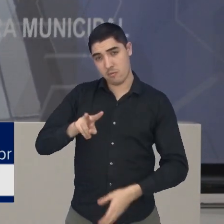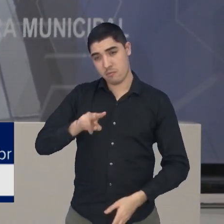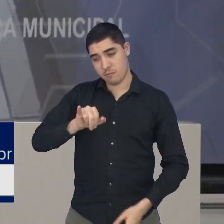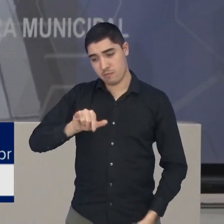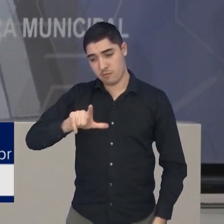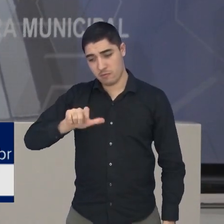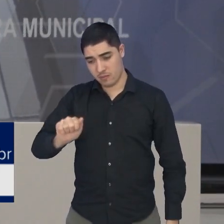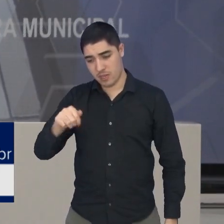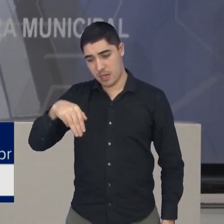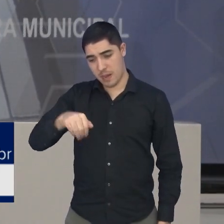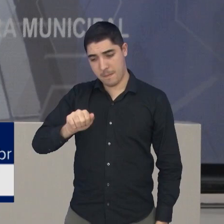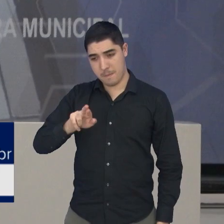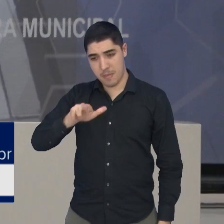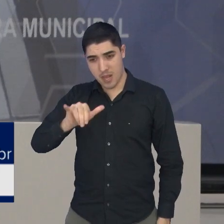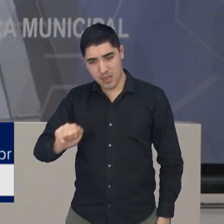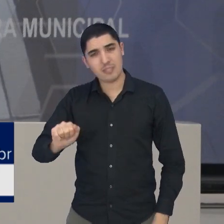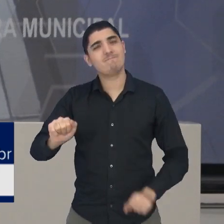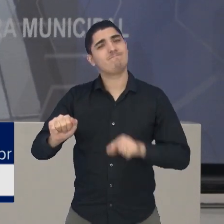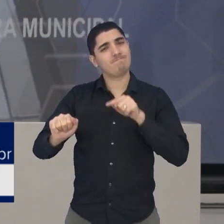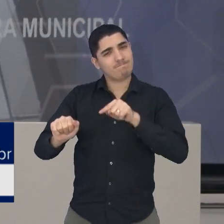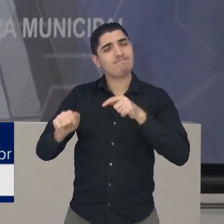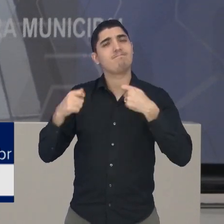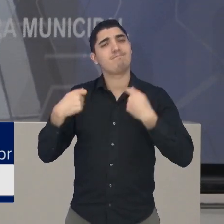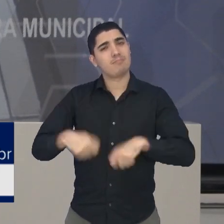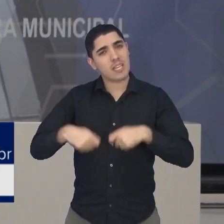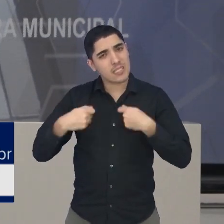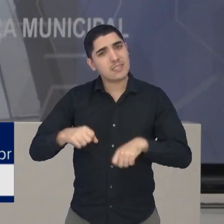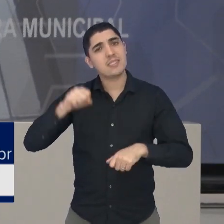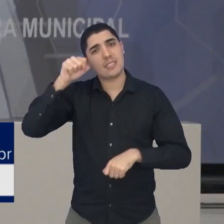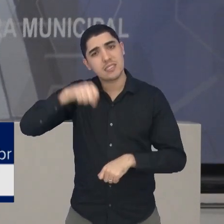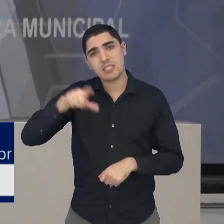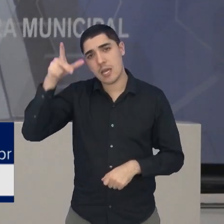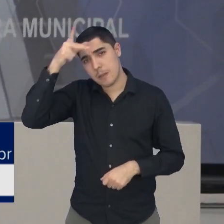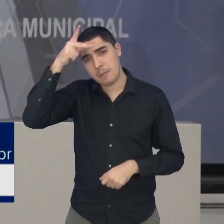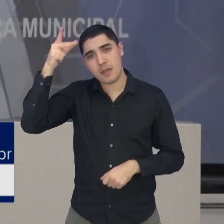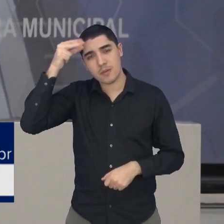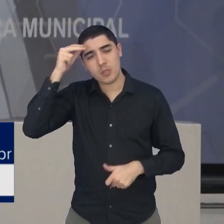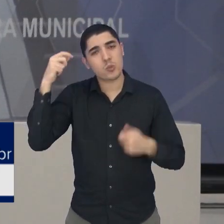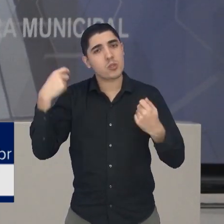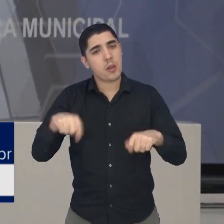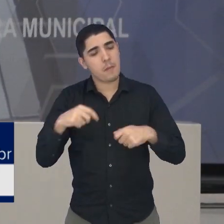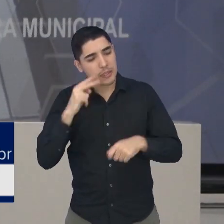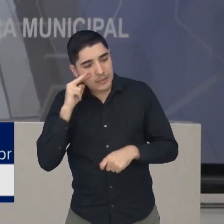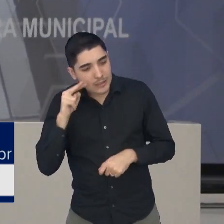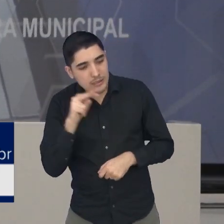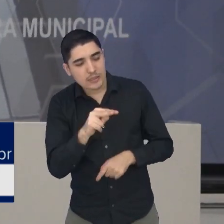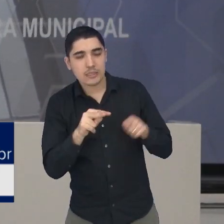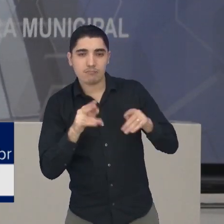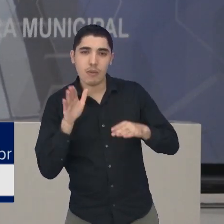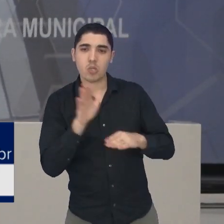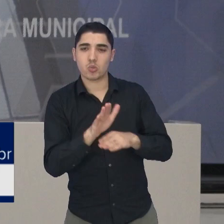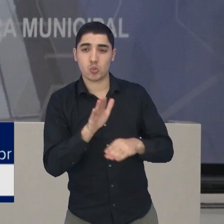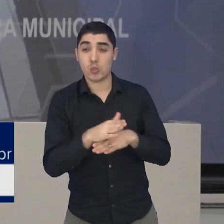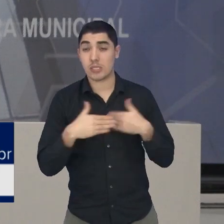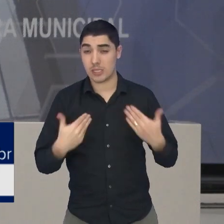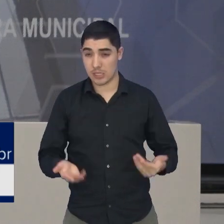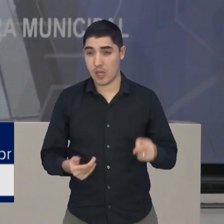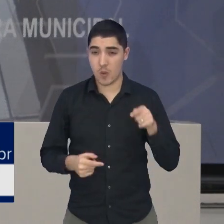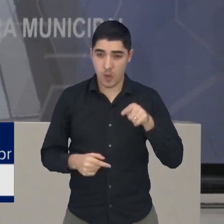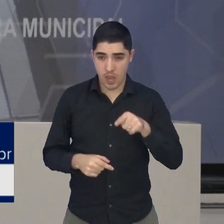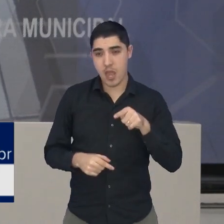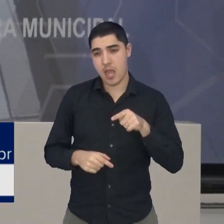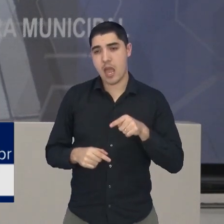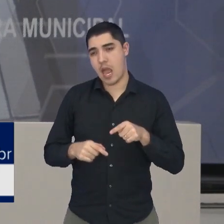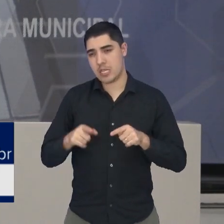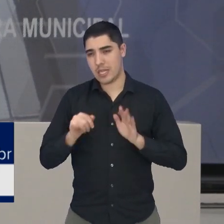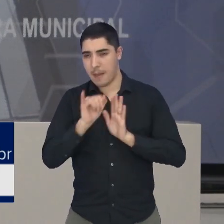sim carece dessa atenção do poder público para que ele possa levar até lá. Com essa isenção mesmo, já